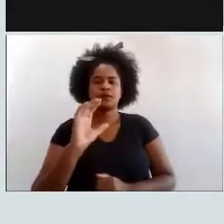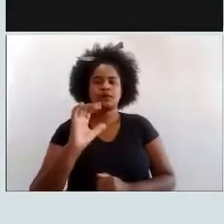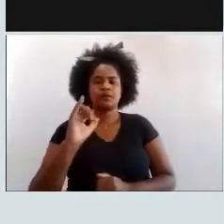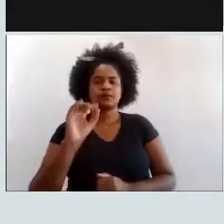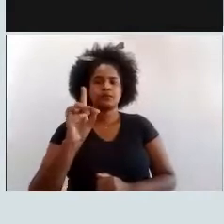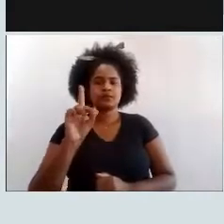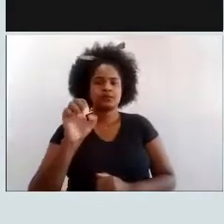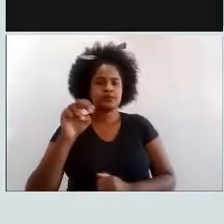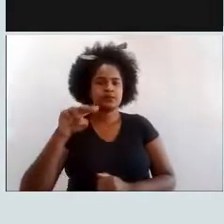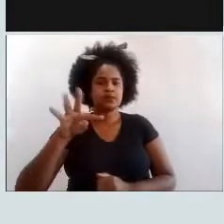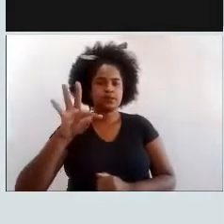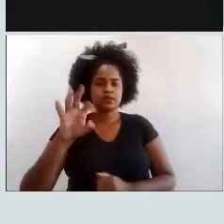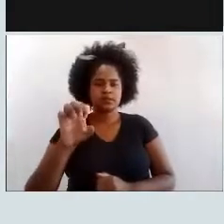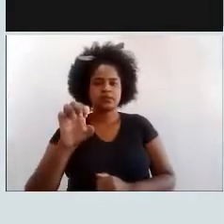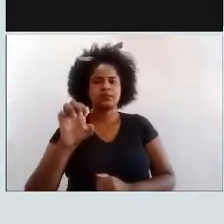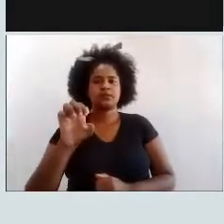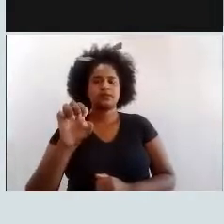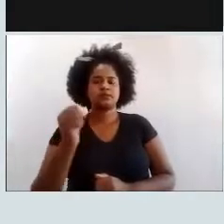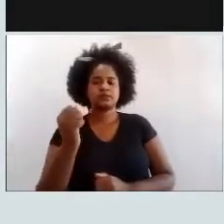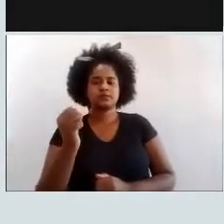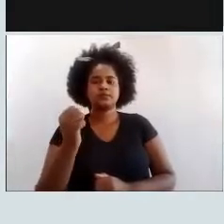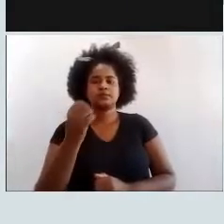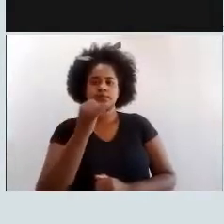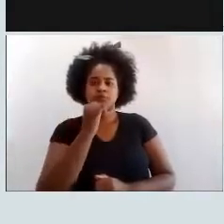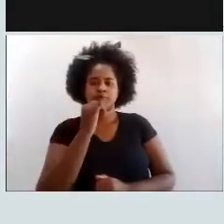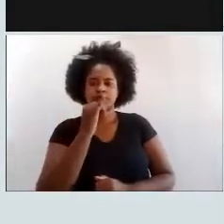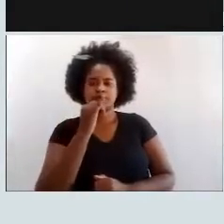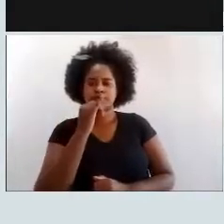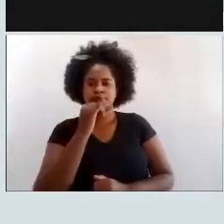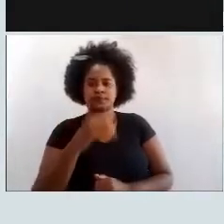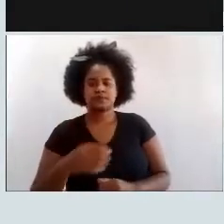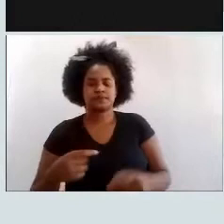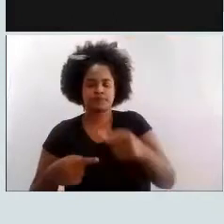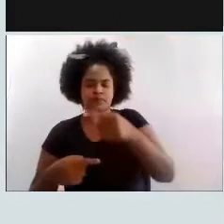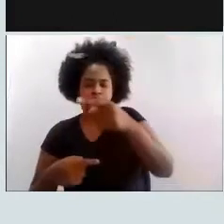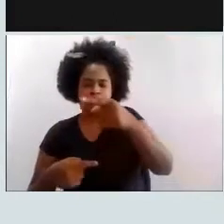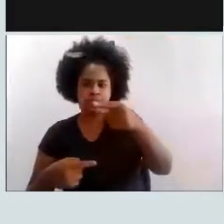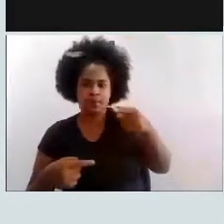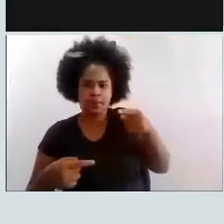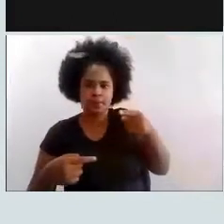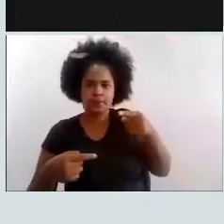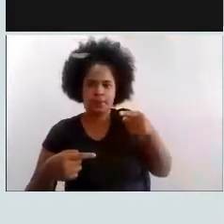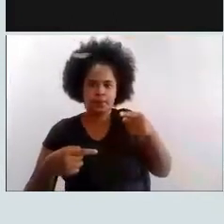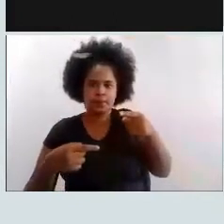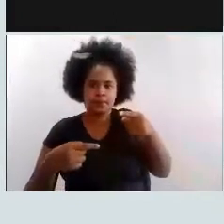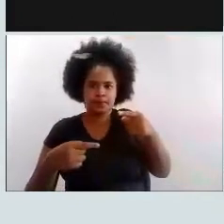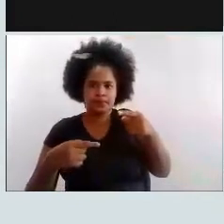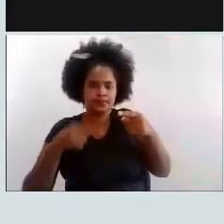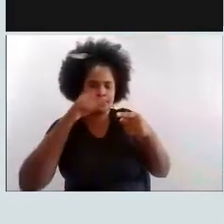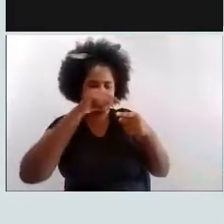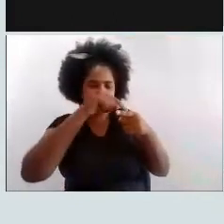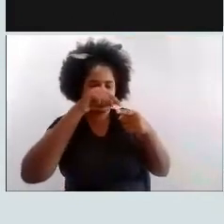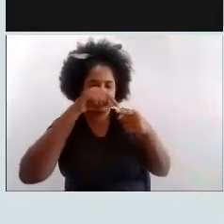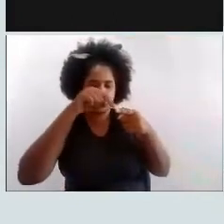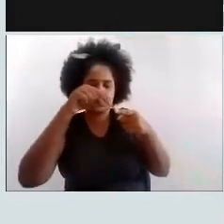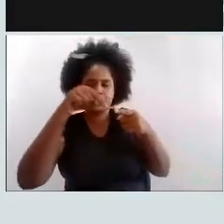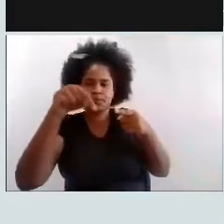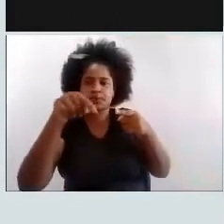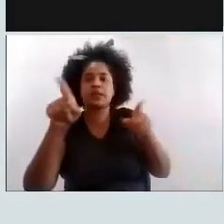pontos que estão na primeira reta, eles também fazem parte da segunda reta.